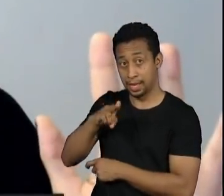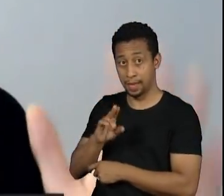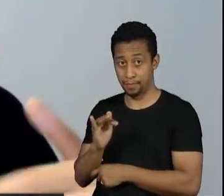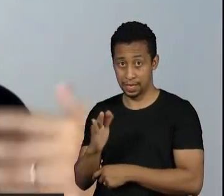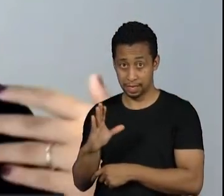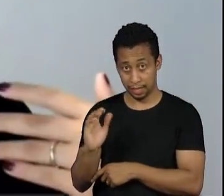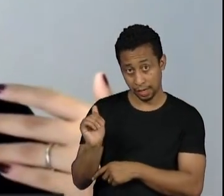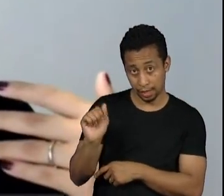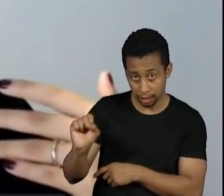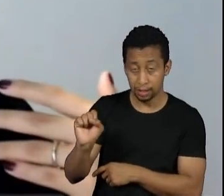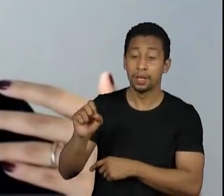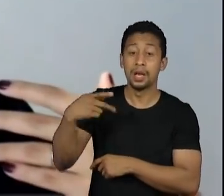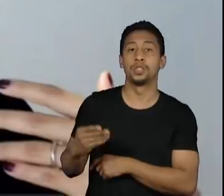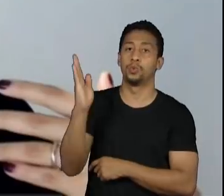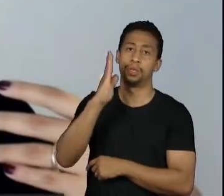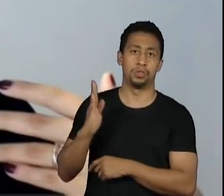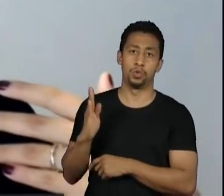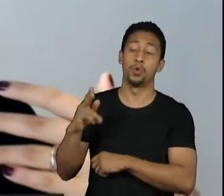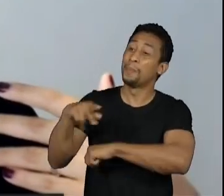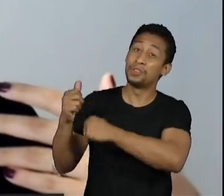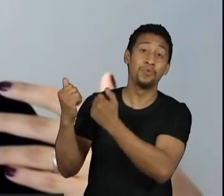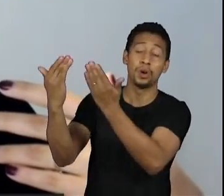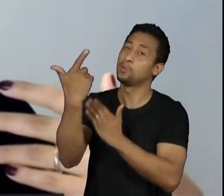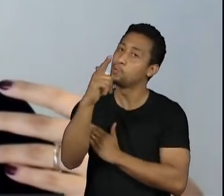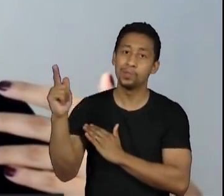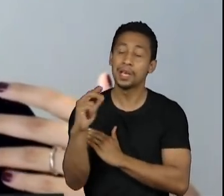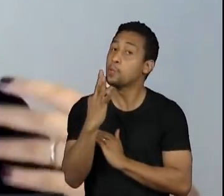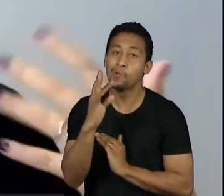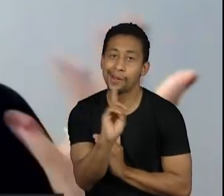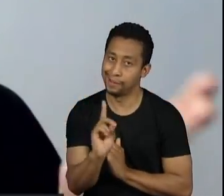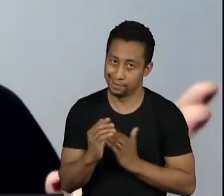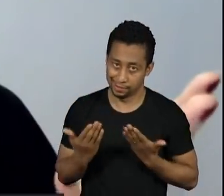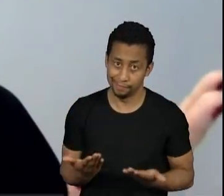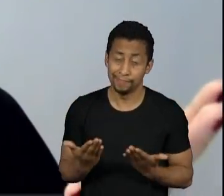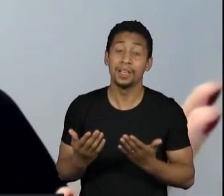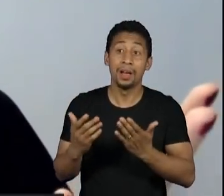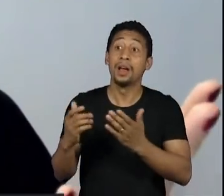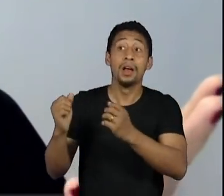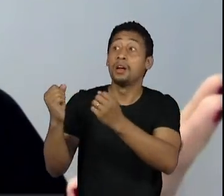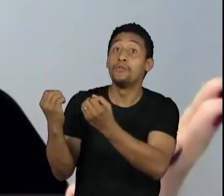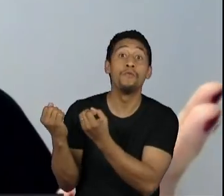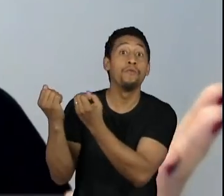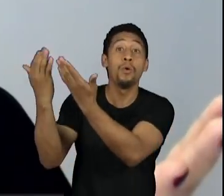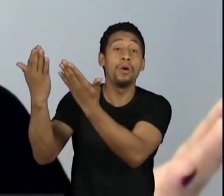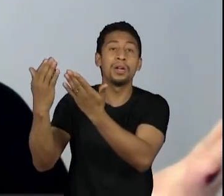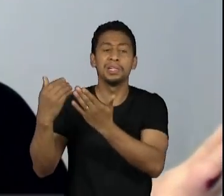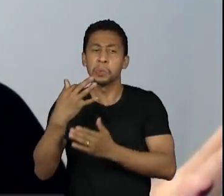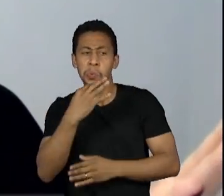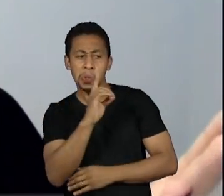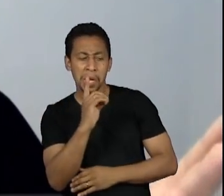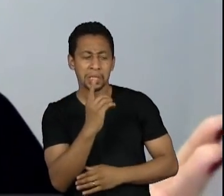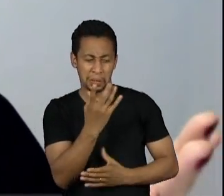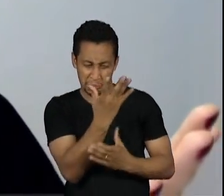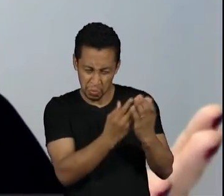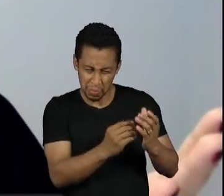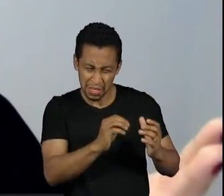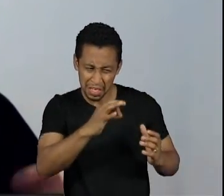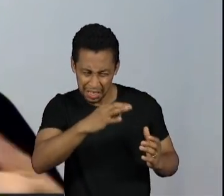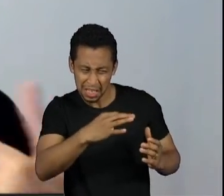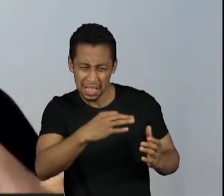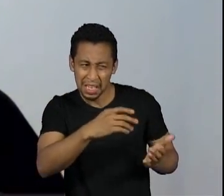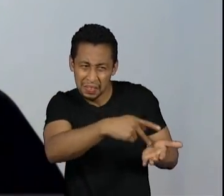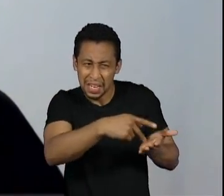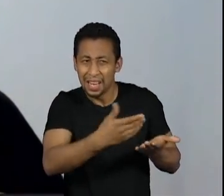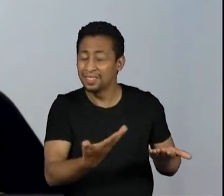mais, que não existem na lista global. Então, elas não são reconhecidas como ameaçadas globalmente. Isso tem muitos impactos